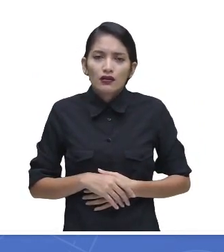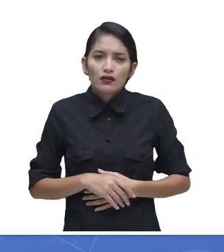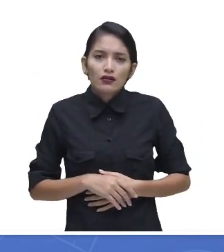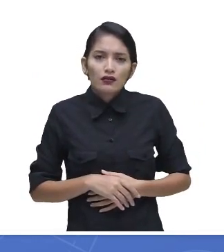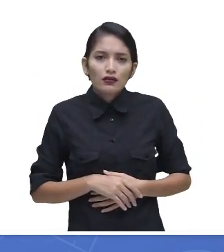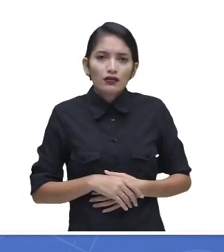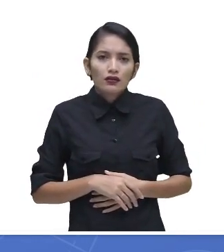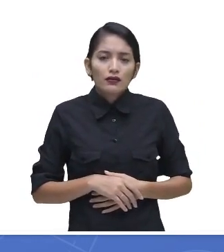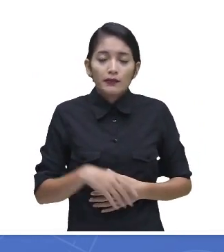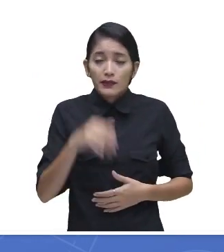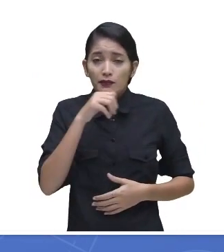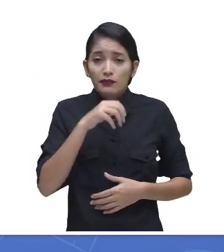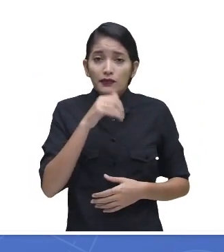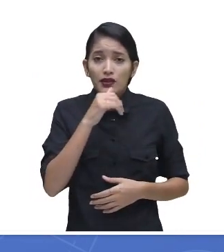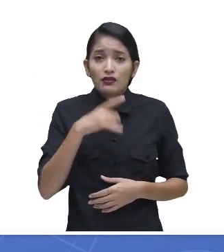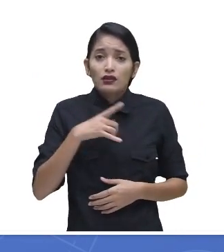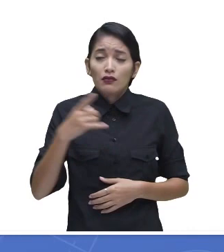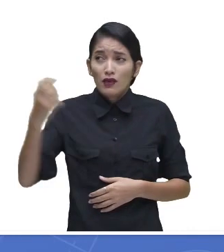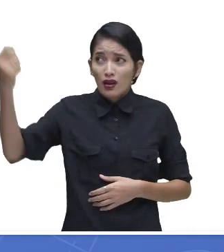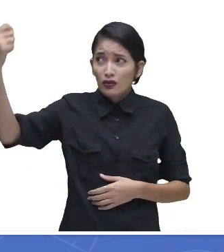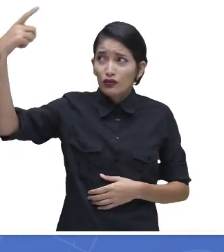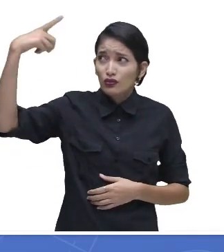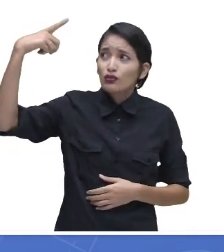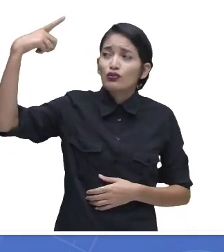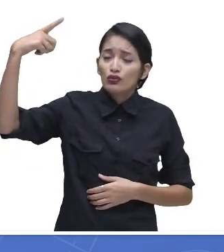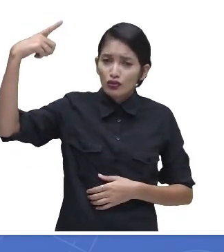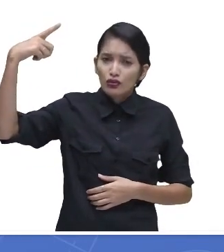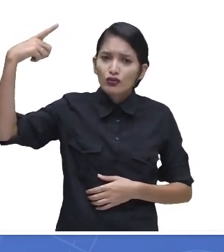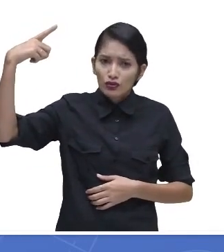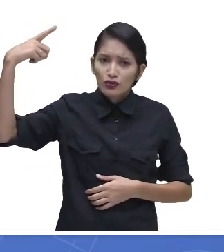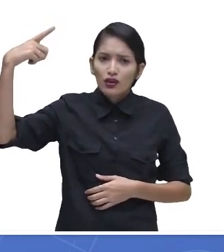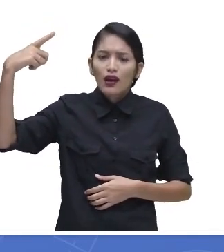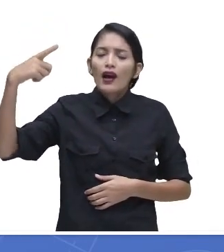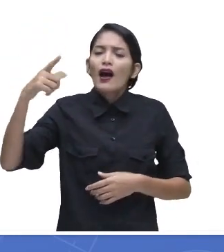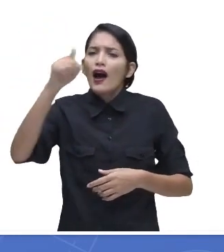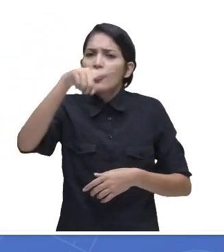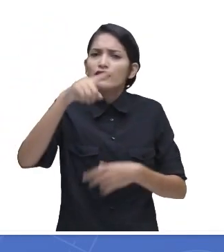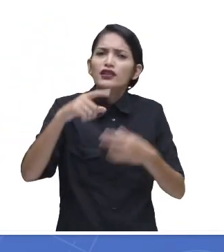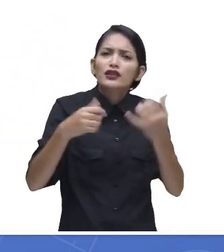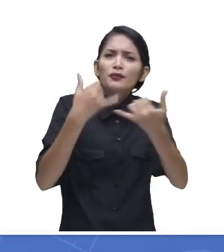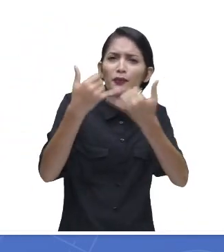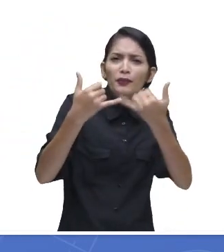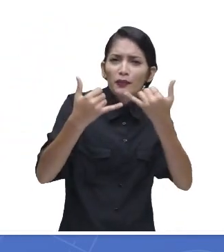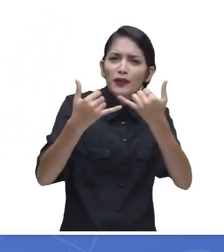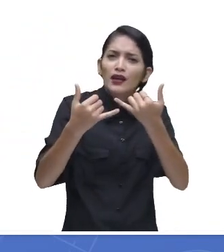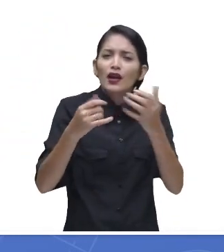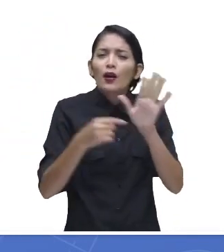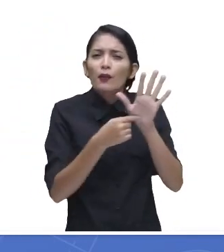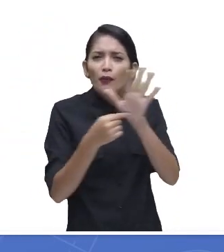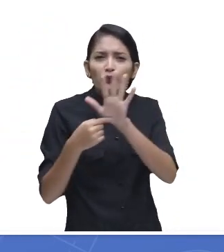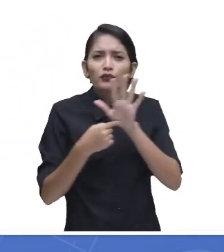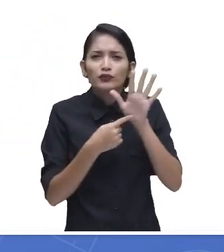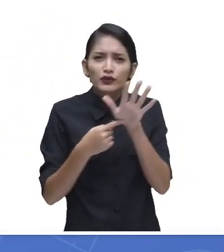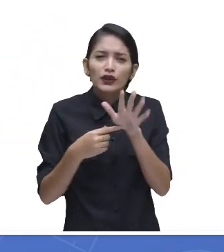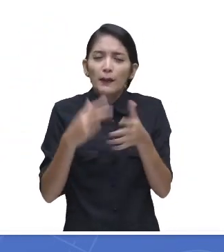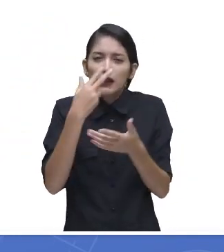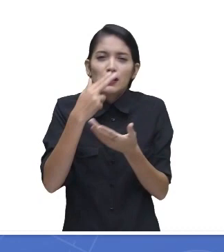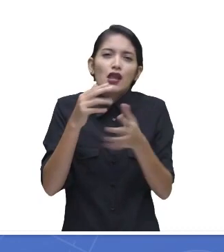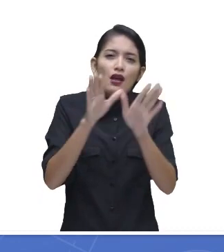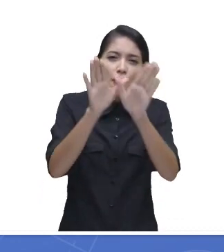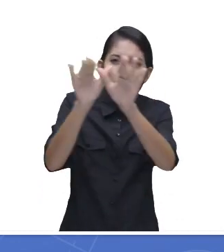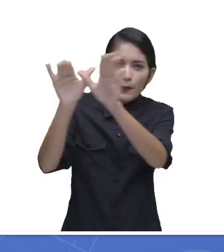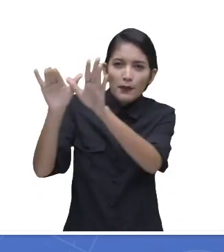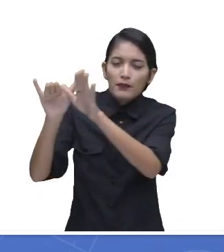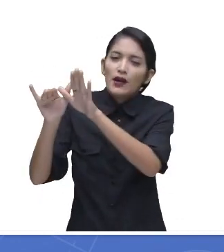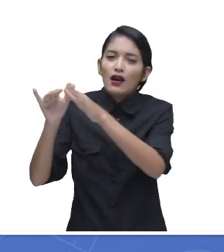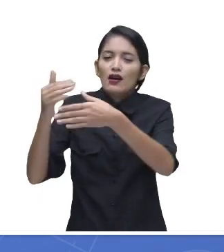Tem uma luz lá atrás de você, e você não faz assim, brincando assim, aquelas coisas assim, aparece um pássaro, né, na parede,